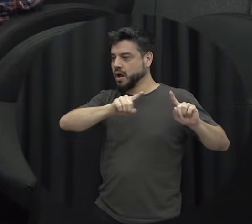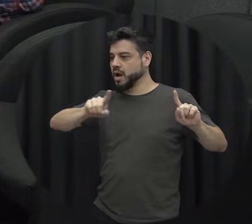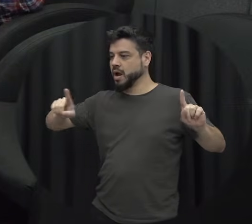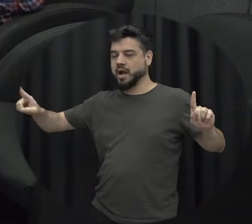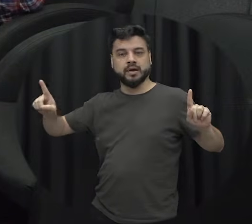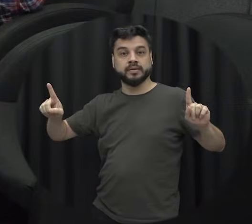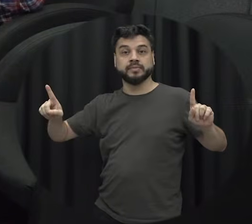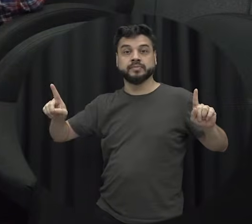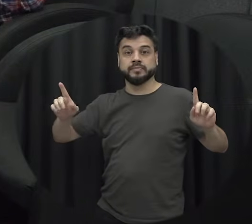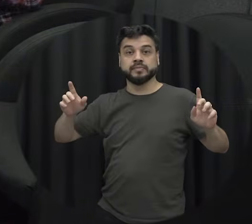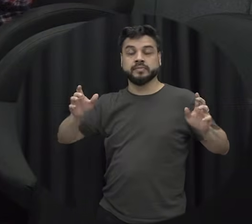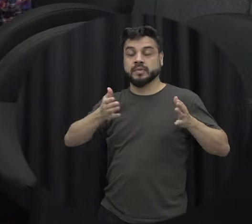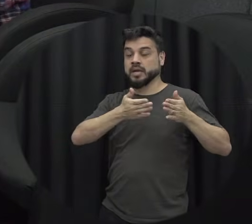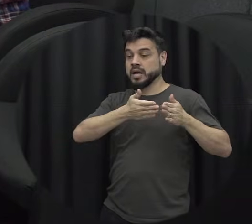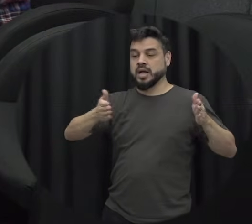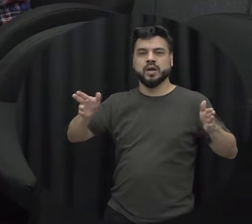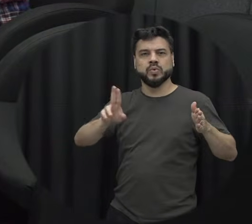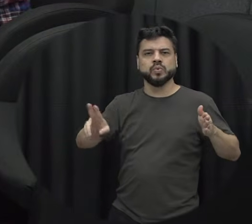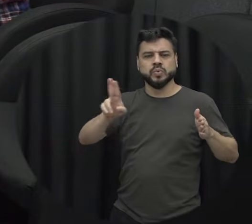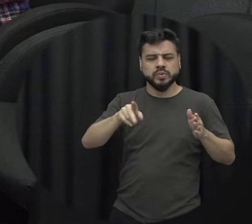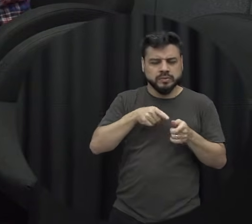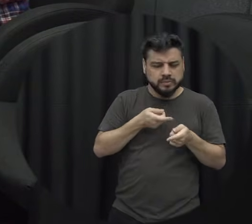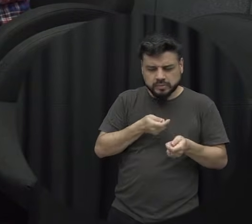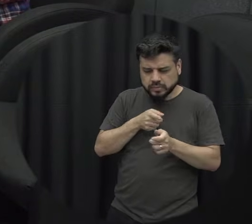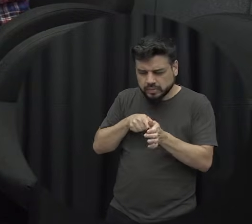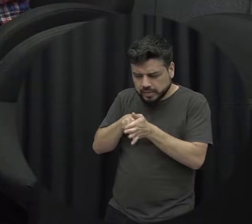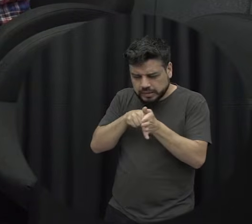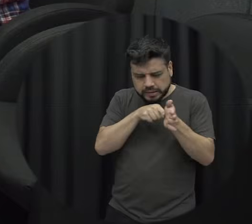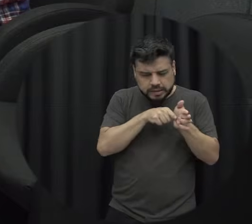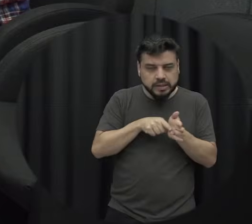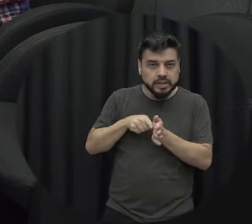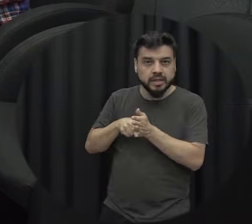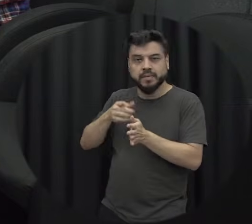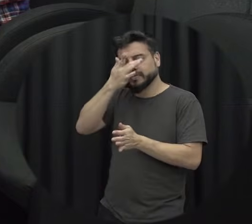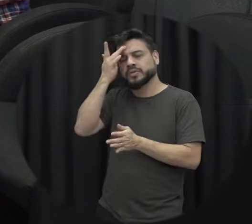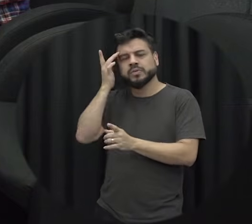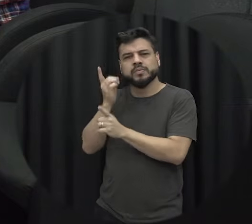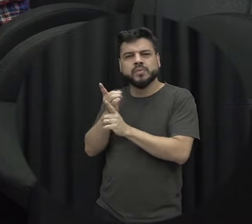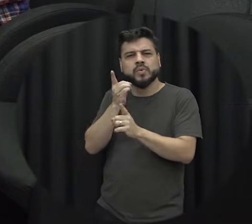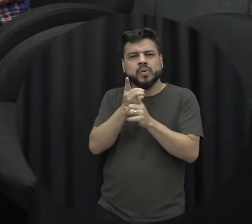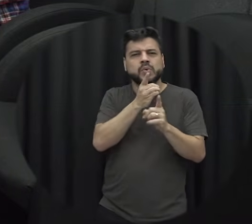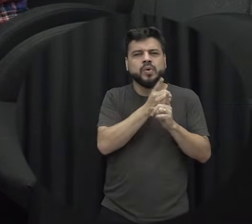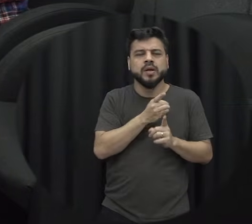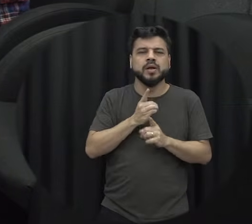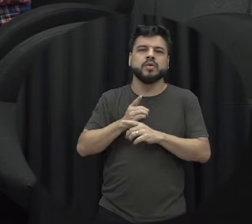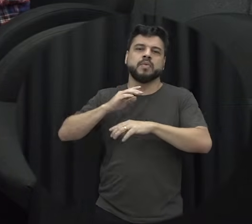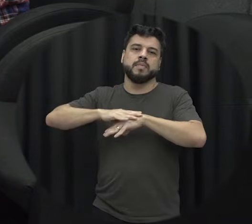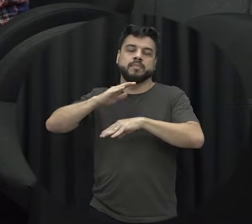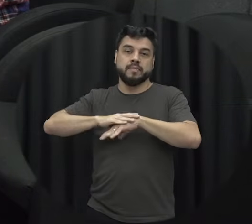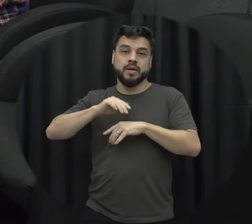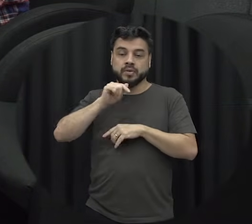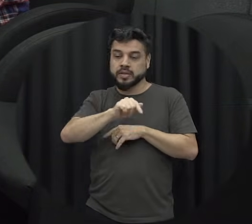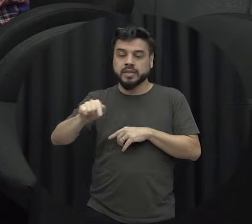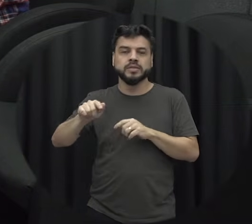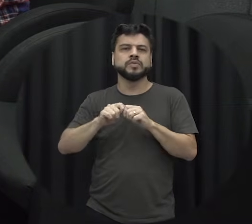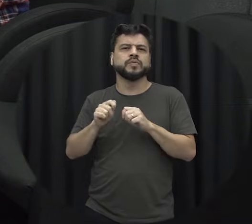grande. E ainda os arqueólogos ainda estão descobrindo qual era a função dessa escavação e como isso foi